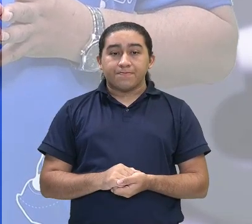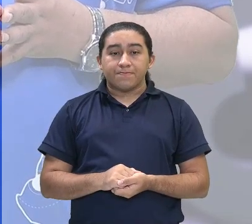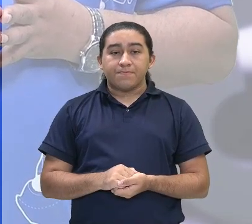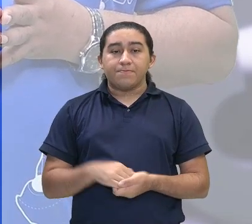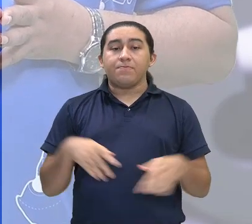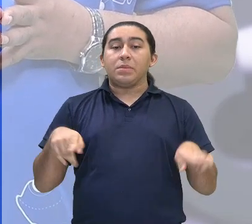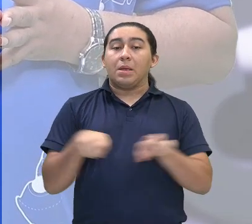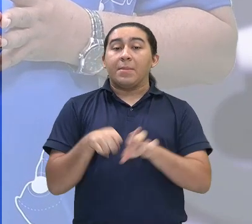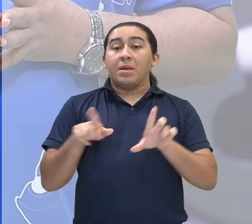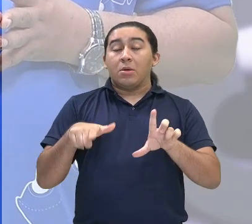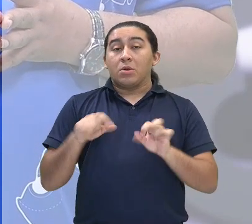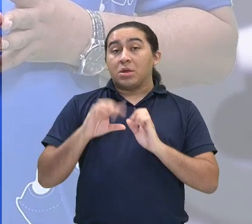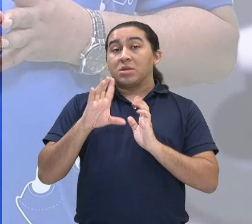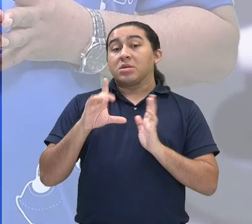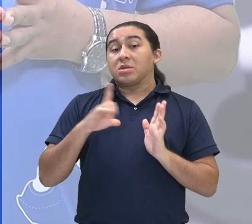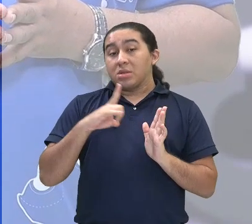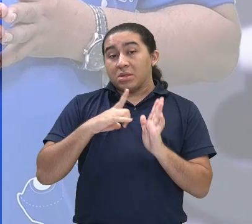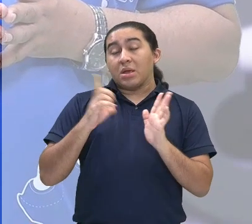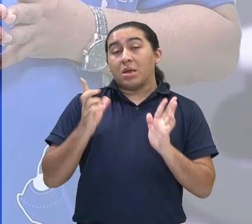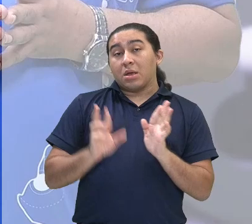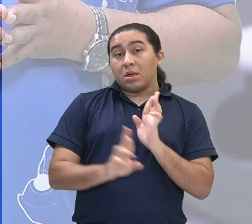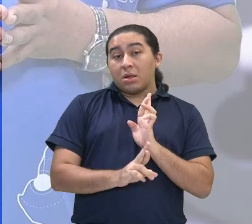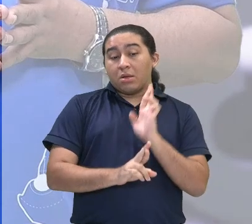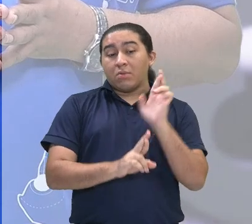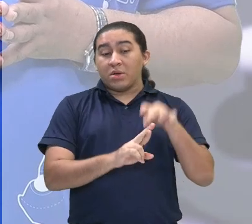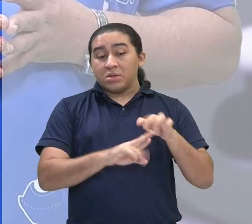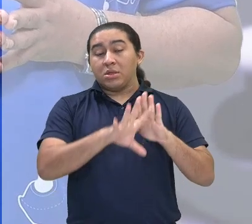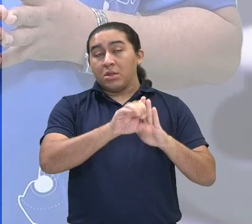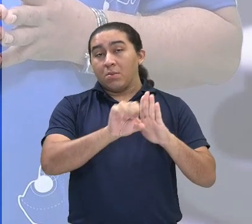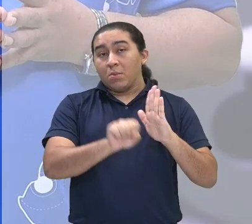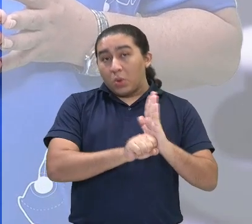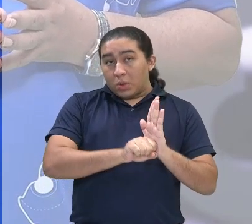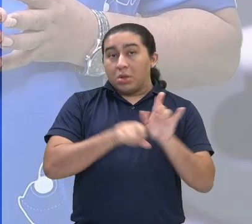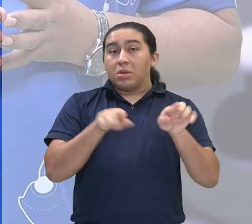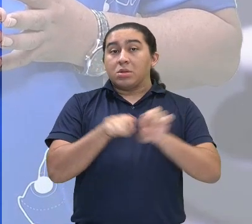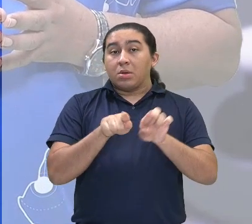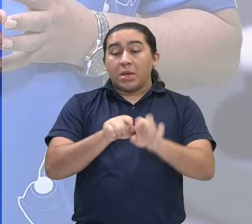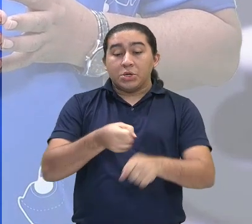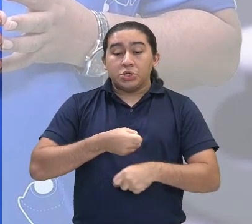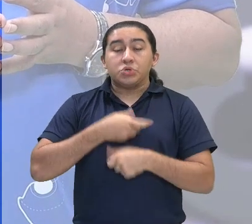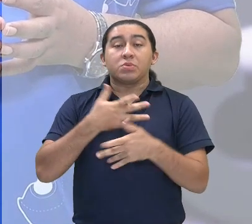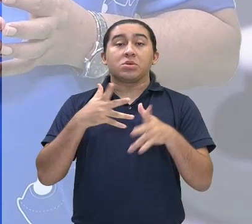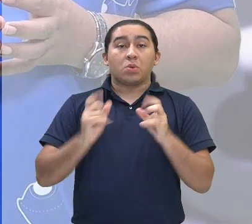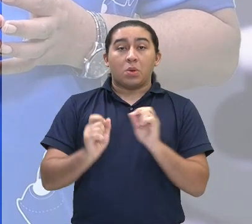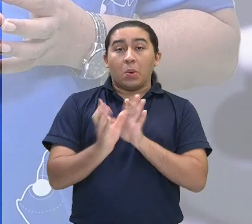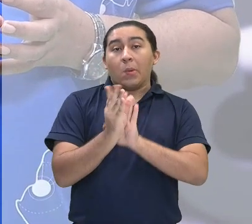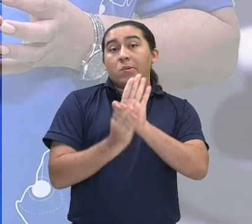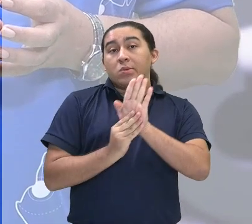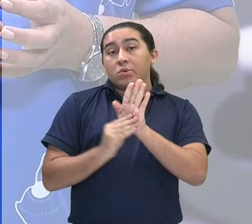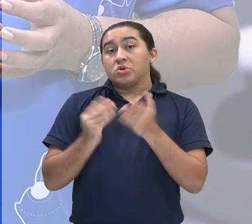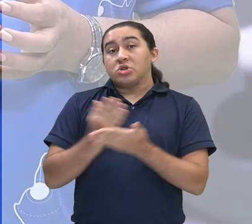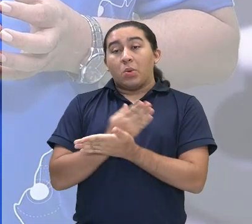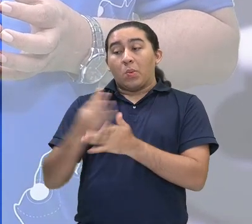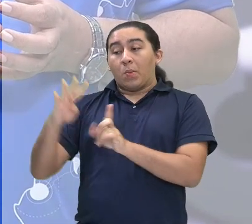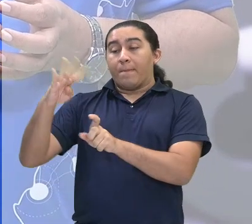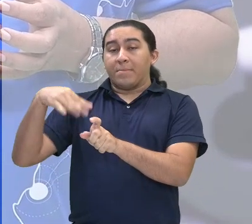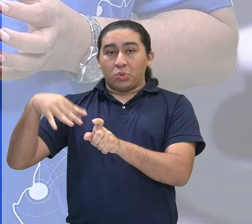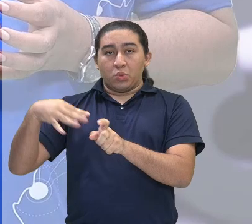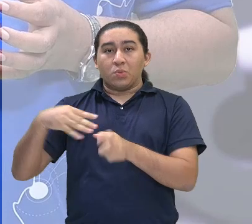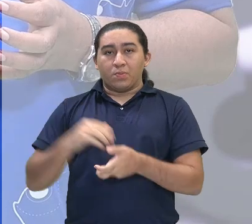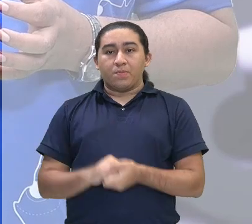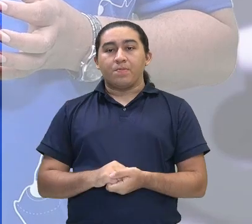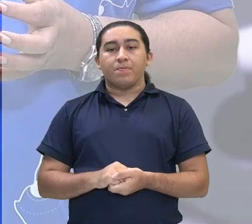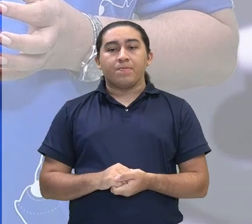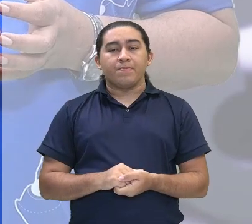são simbólicos e tendem a expressar o conteúdo de algum mito. Olha